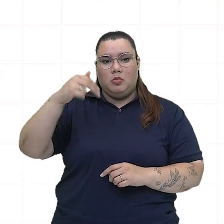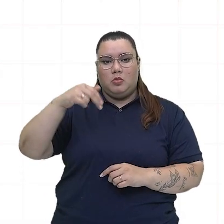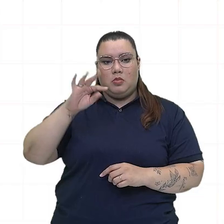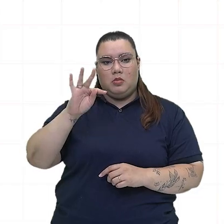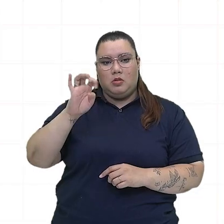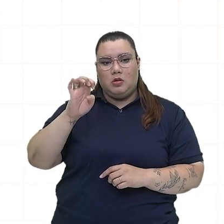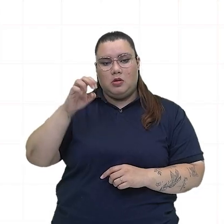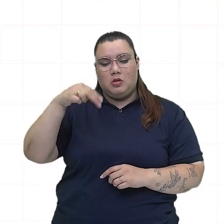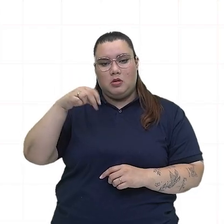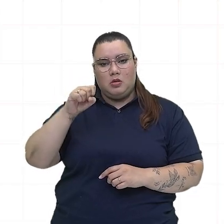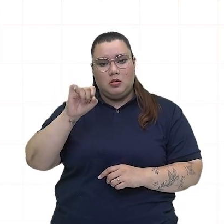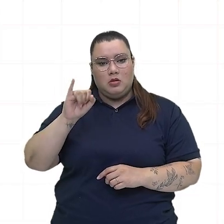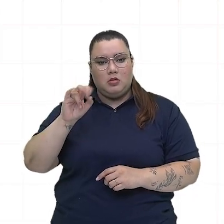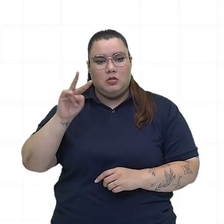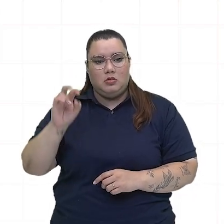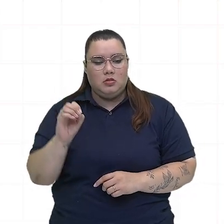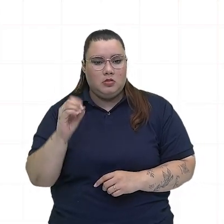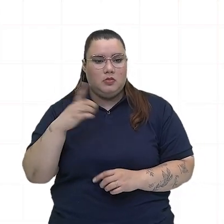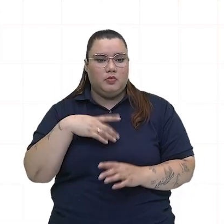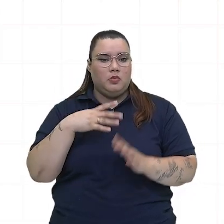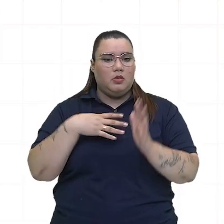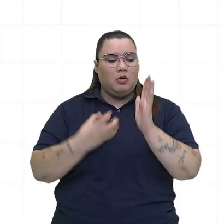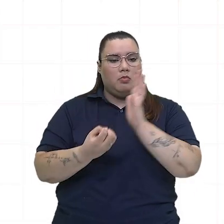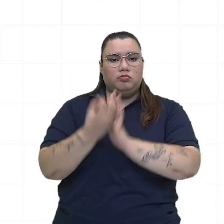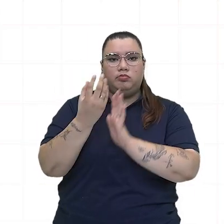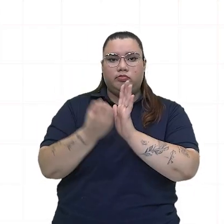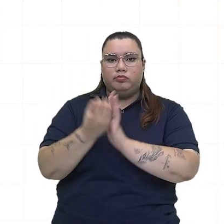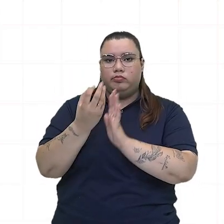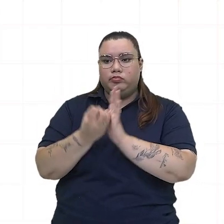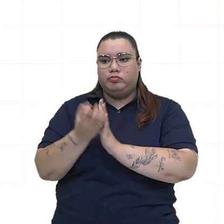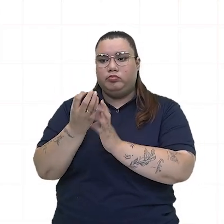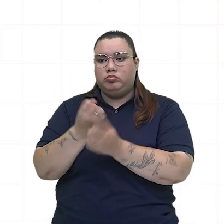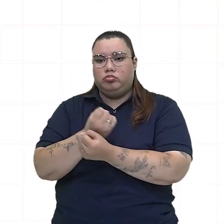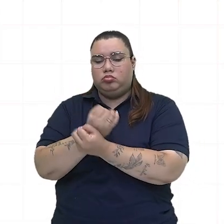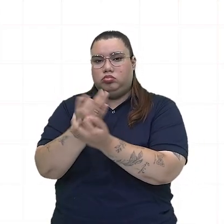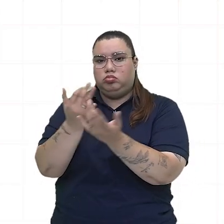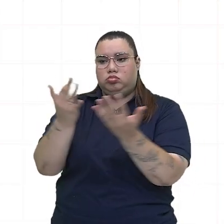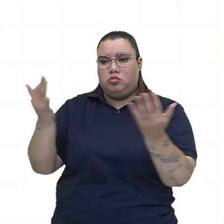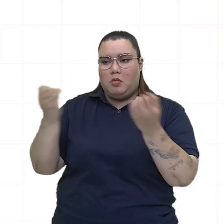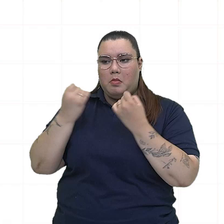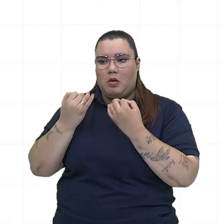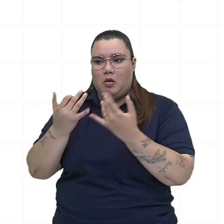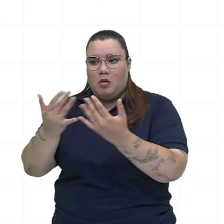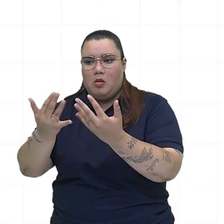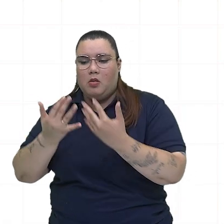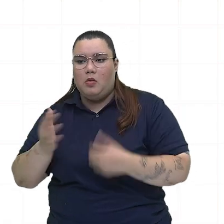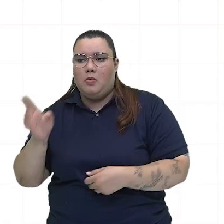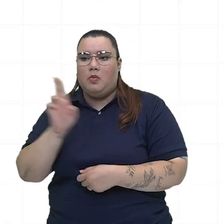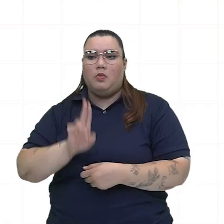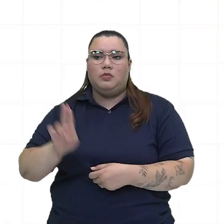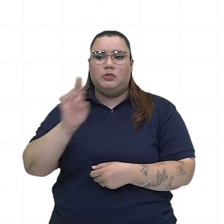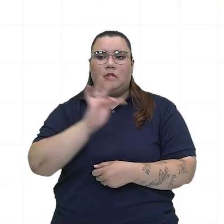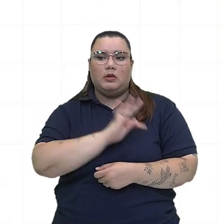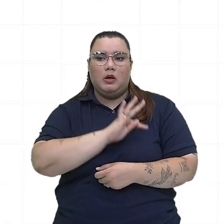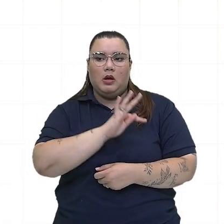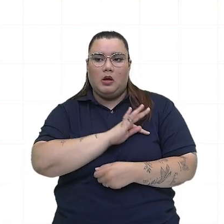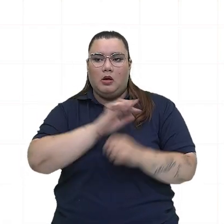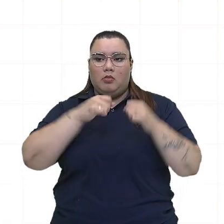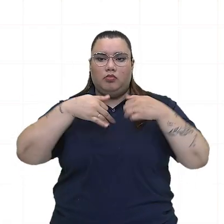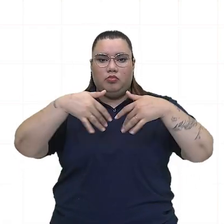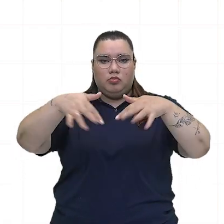se produzir ali em grande escala, vai se utilizar técnicas bastante modernas, técnicas de